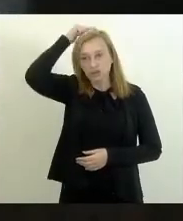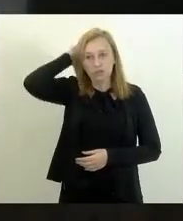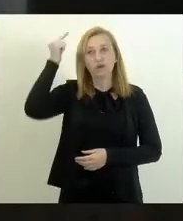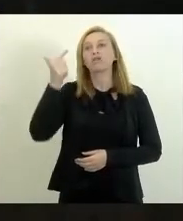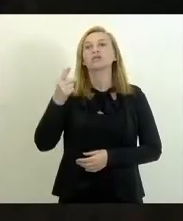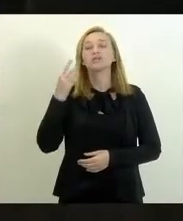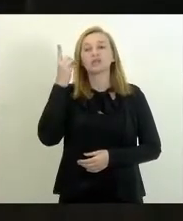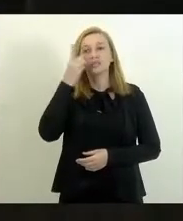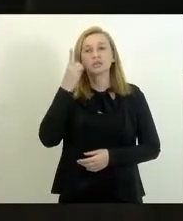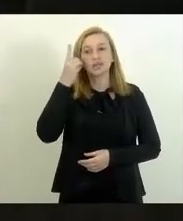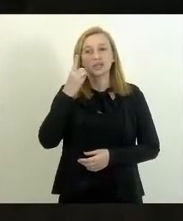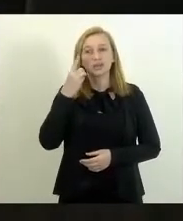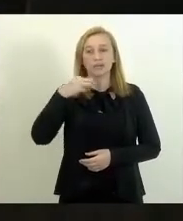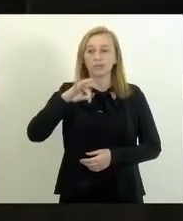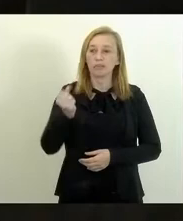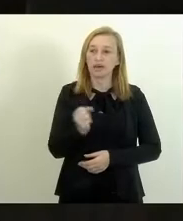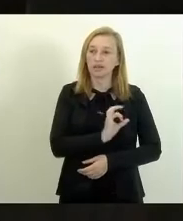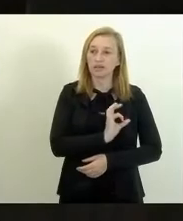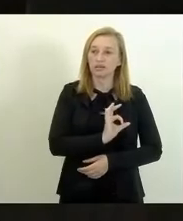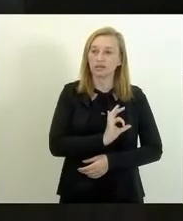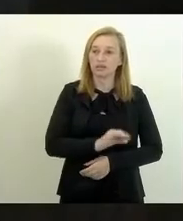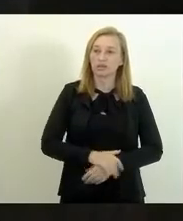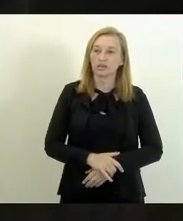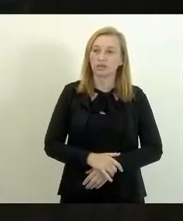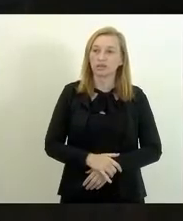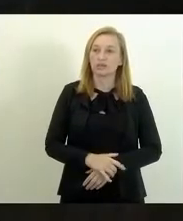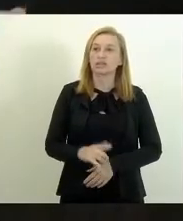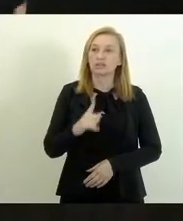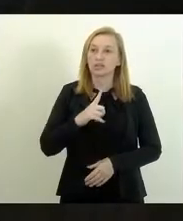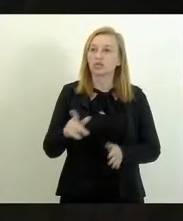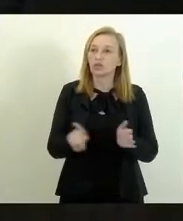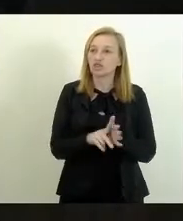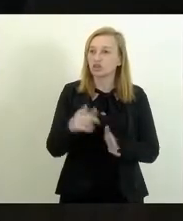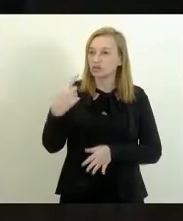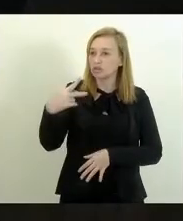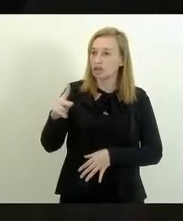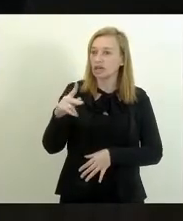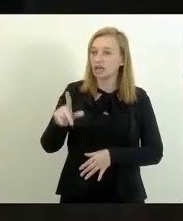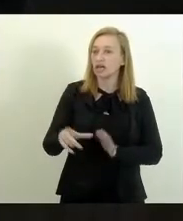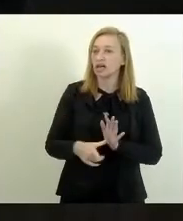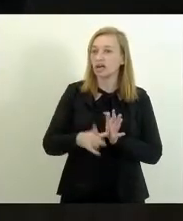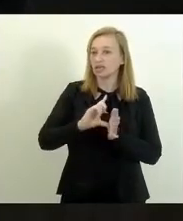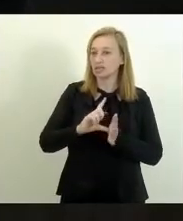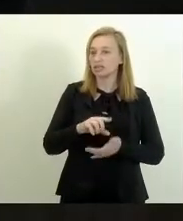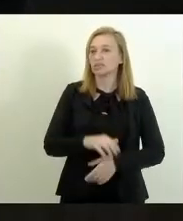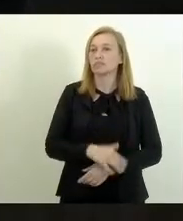deputada Marta. Mas tem um projeto dela antes que ela pediu.